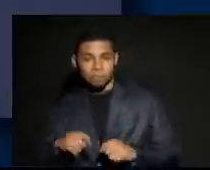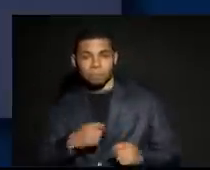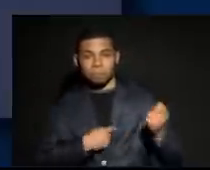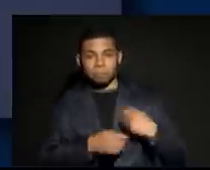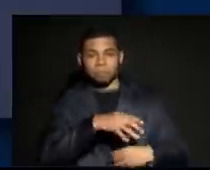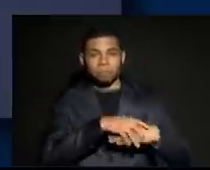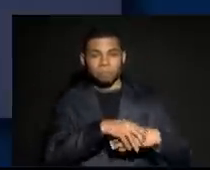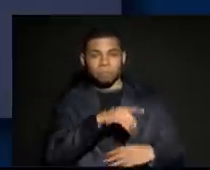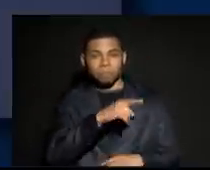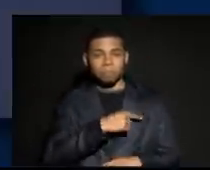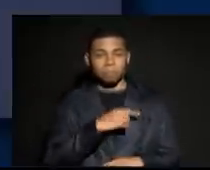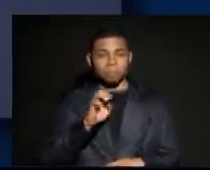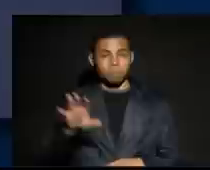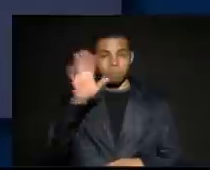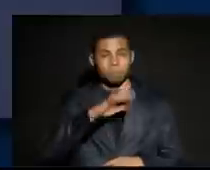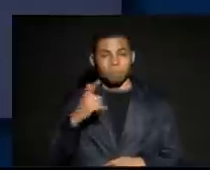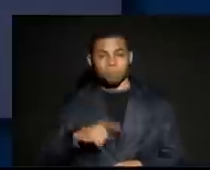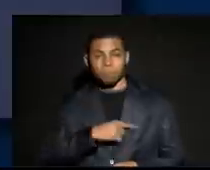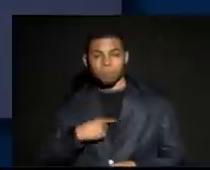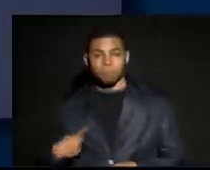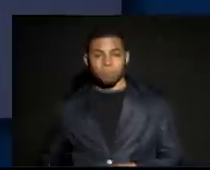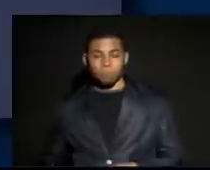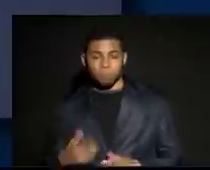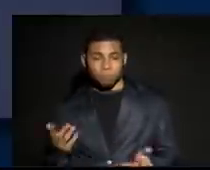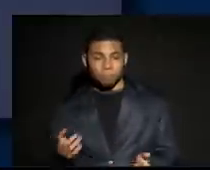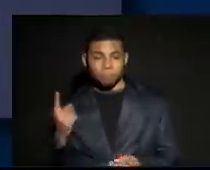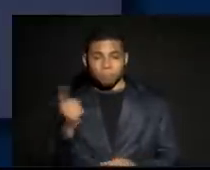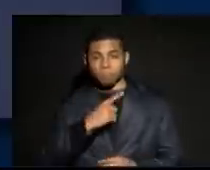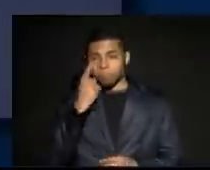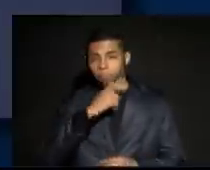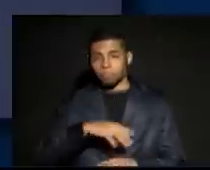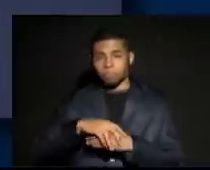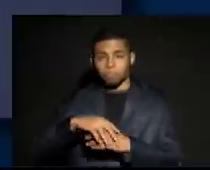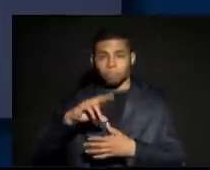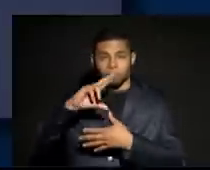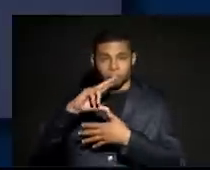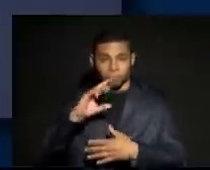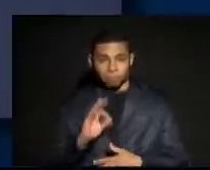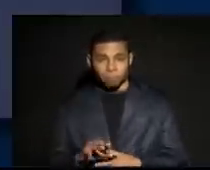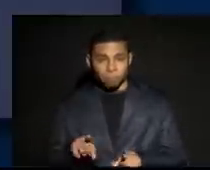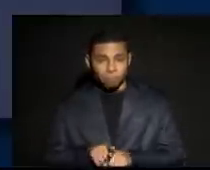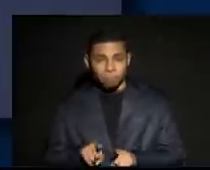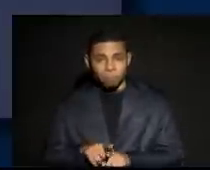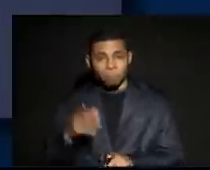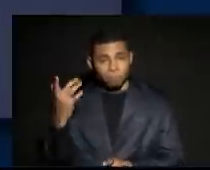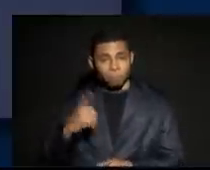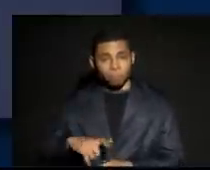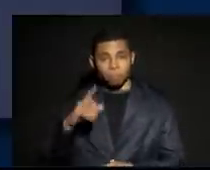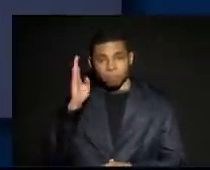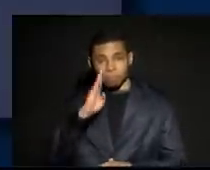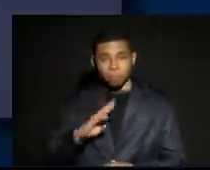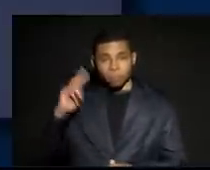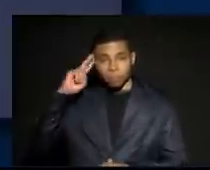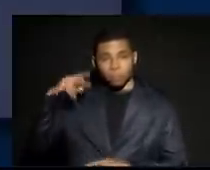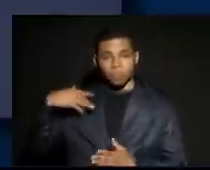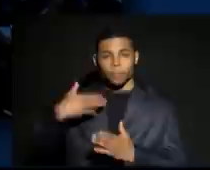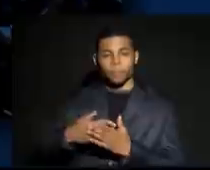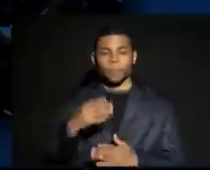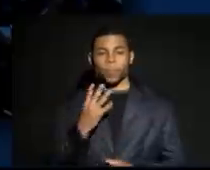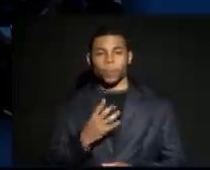começa a Europa faz comércio com a China né recente e forte comércio com a América Latina historicamente é quase que